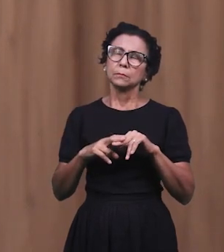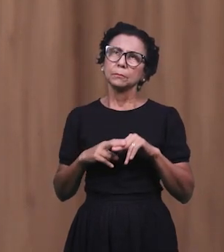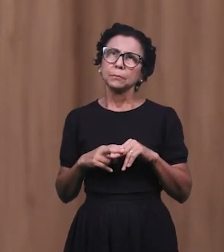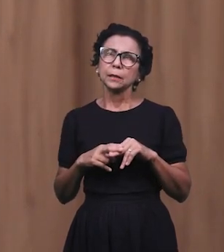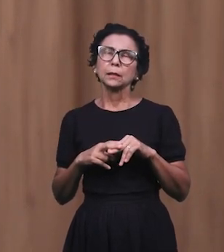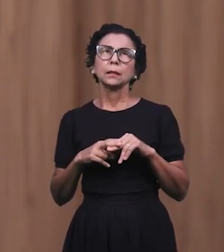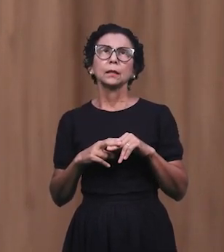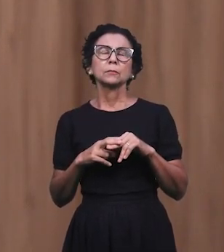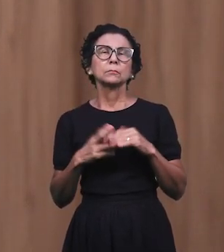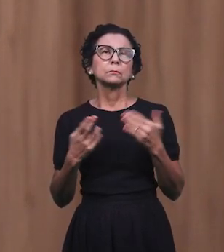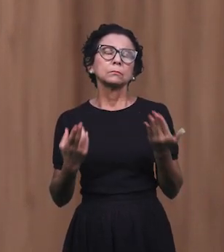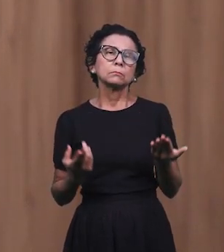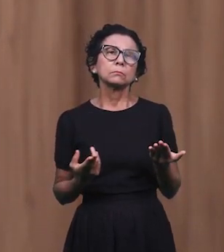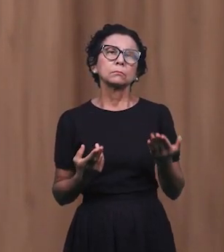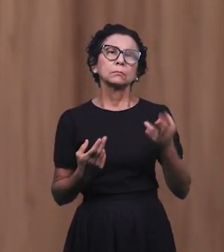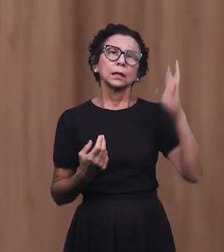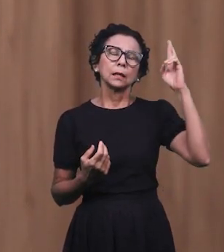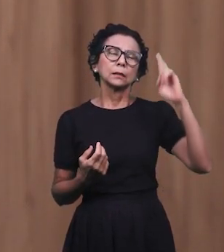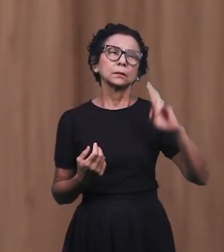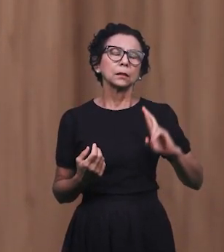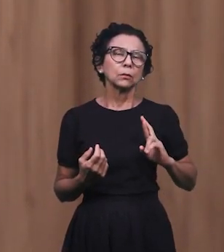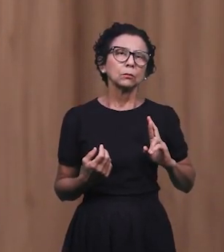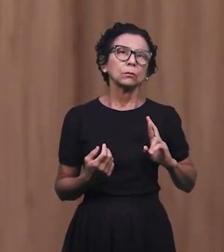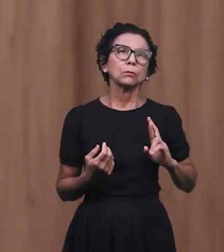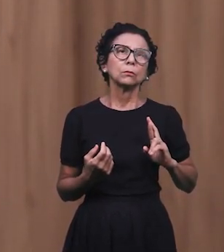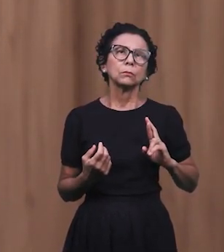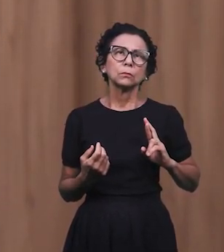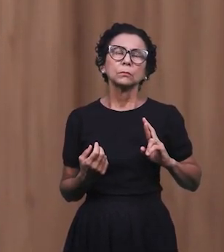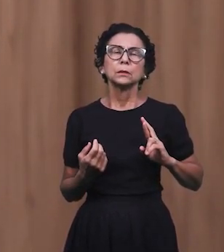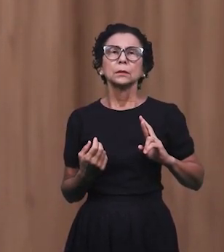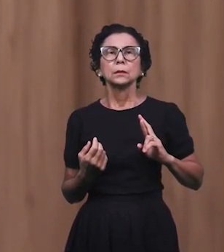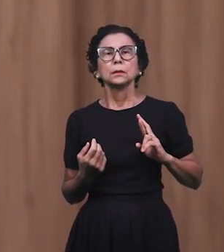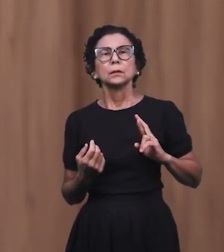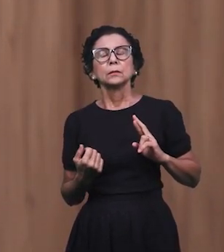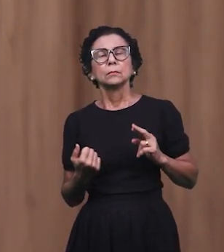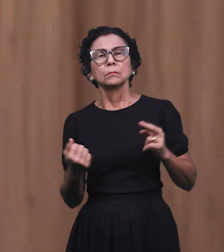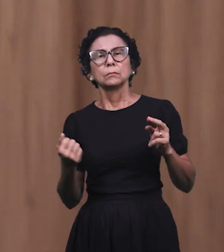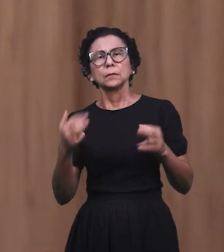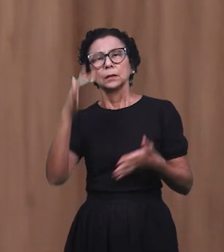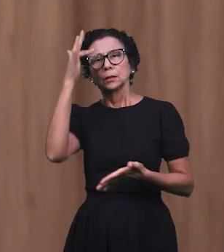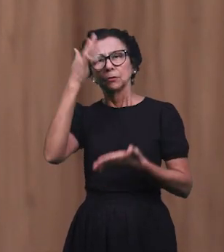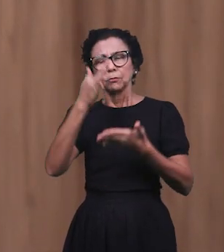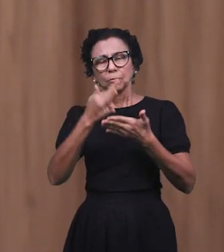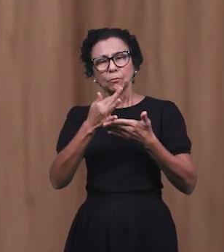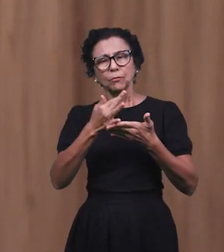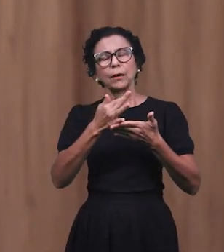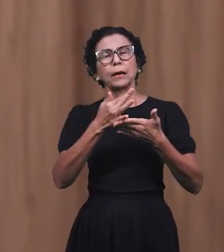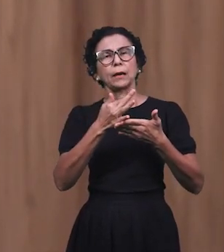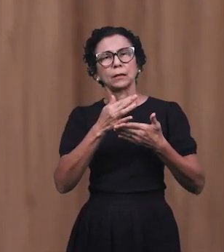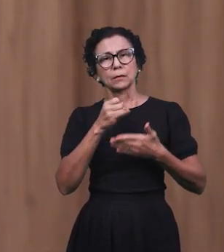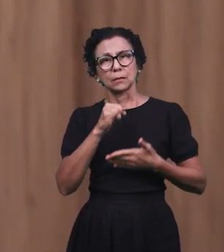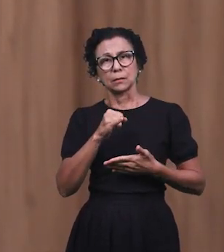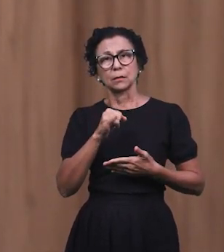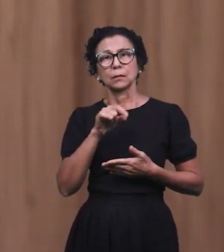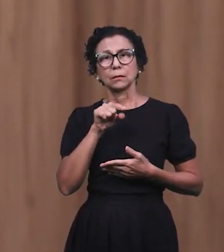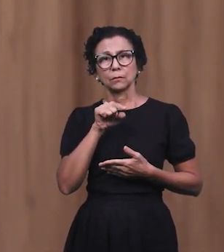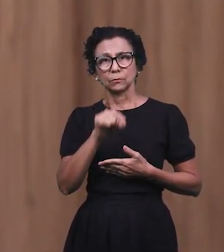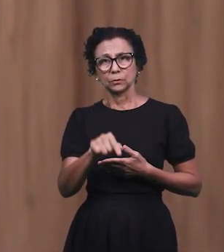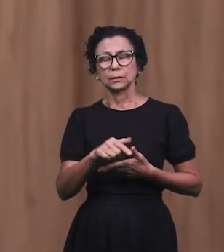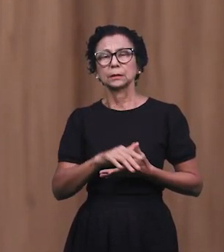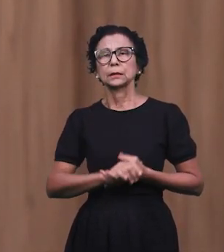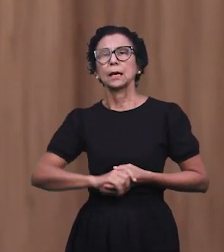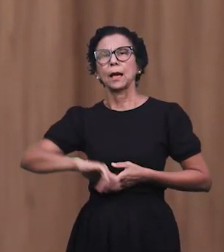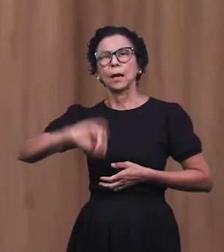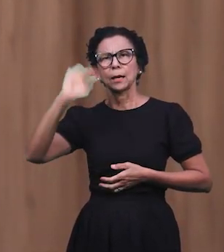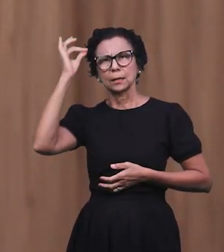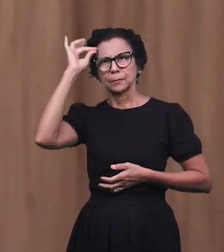a razão, ela não vai ser eliminada pela fé, não. A razão, ela vai ser conduzida pela fé. Então, o homem espiritual,